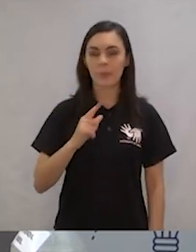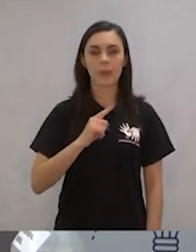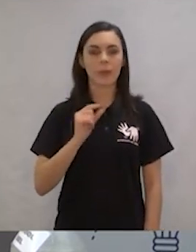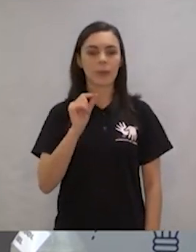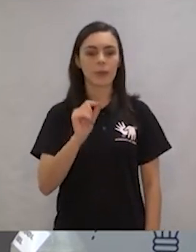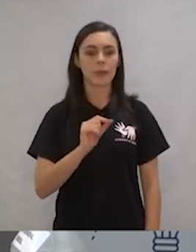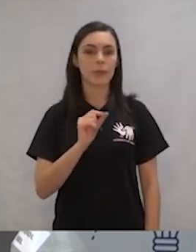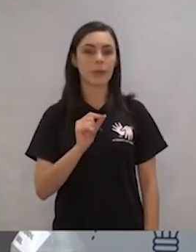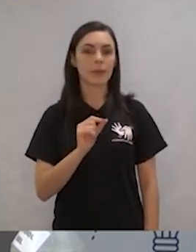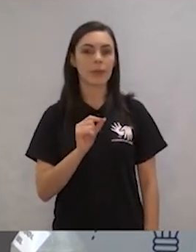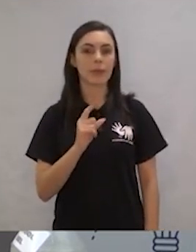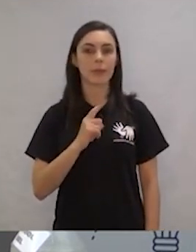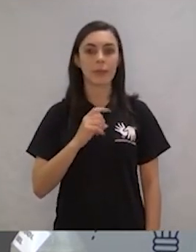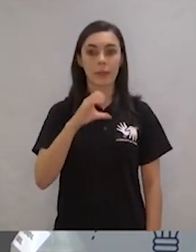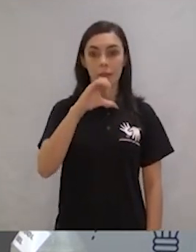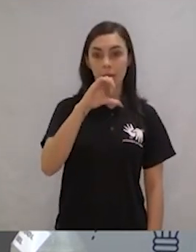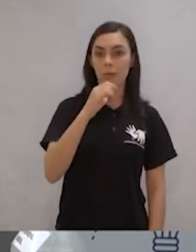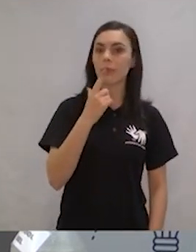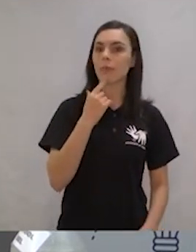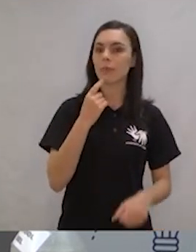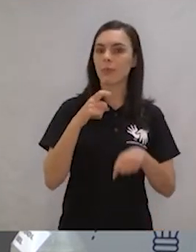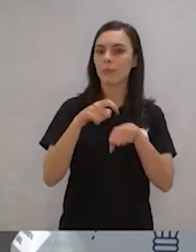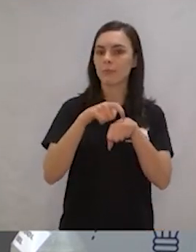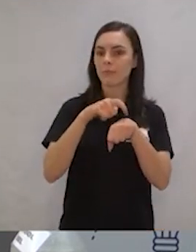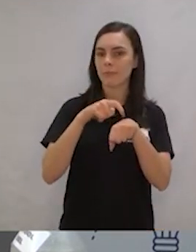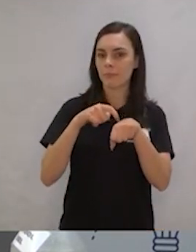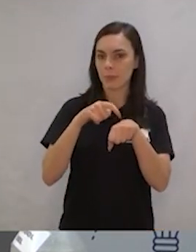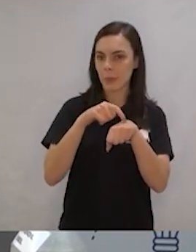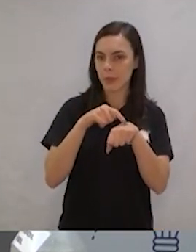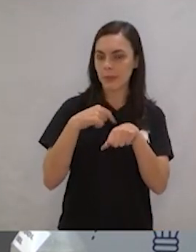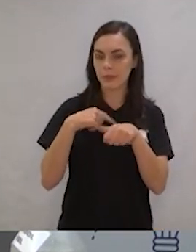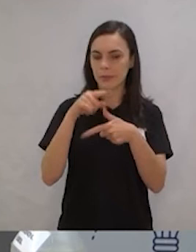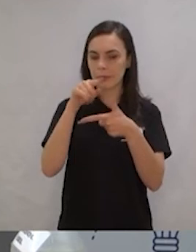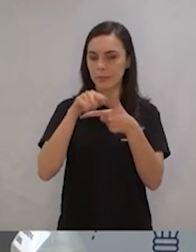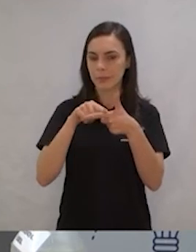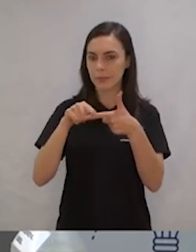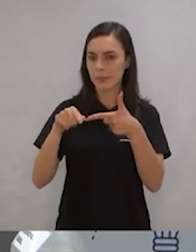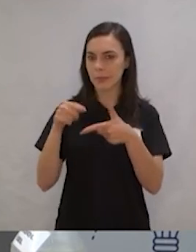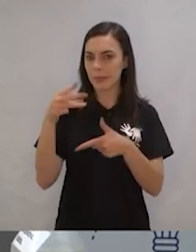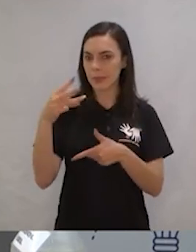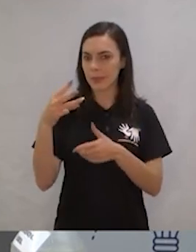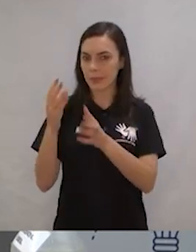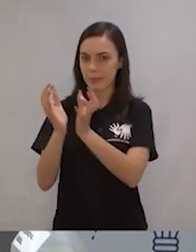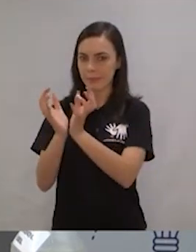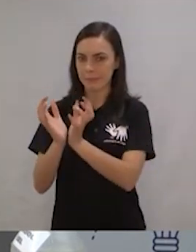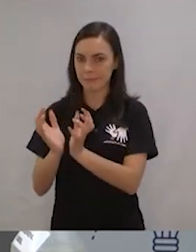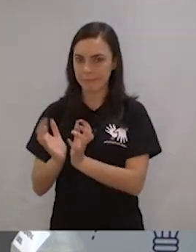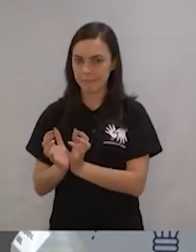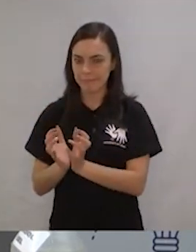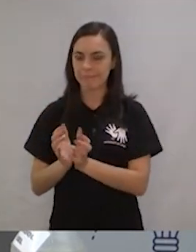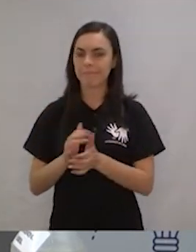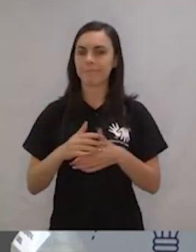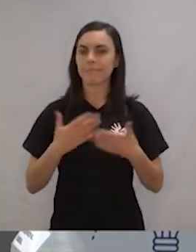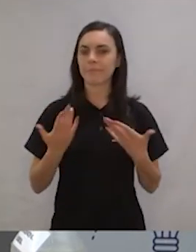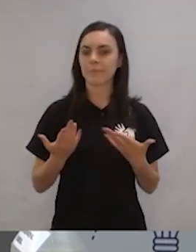Então, eu tenho 9 morangos que eu vou dividir por 3